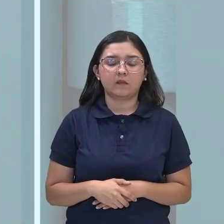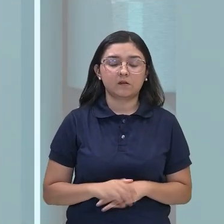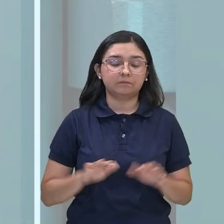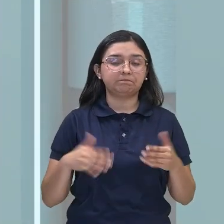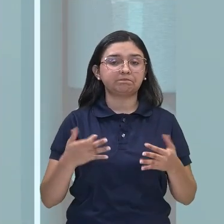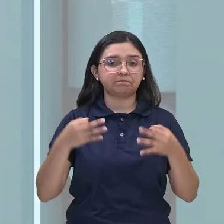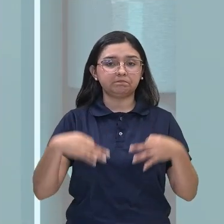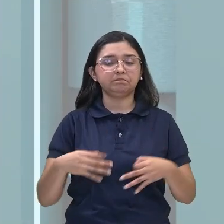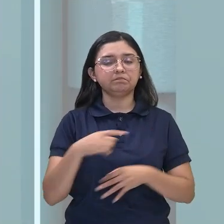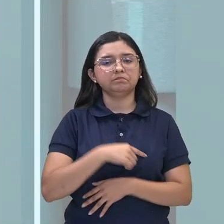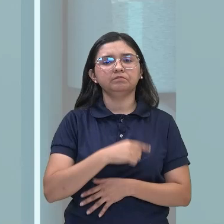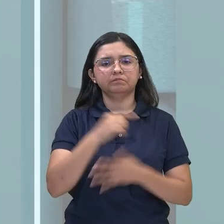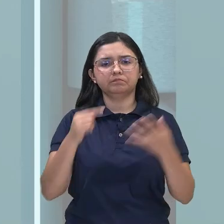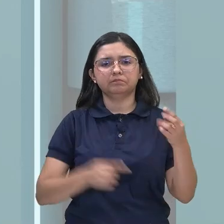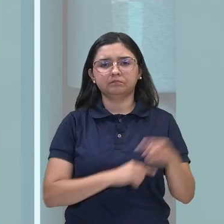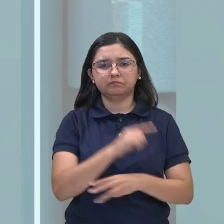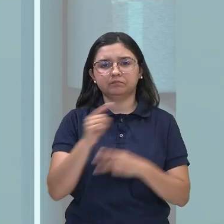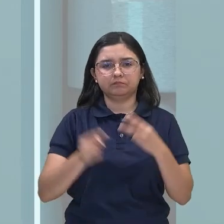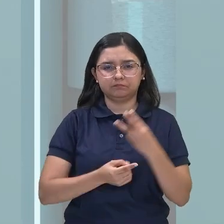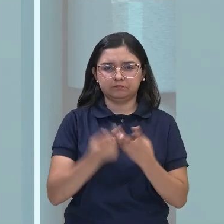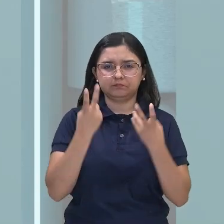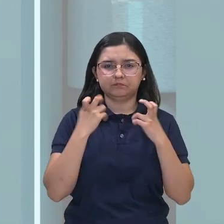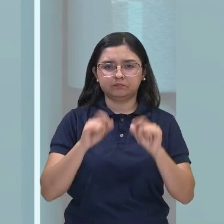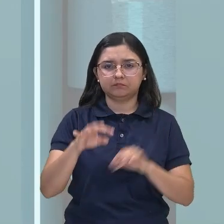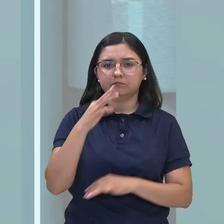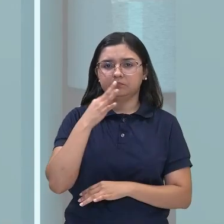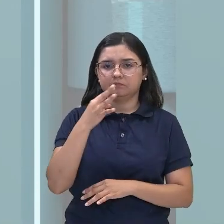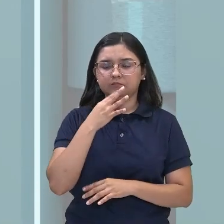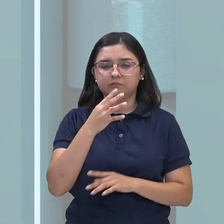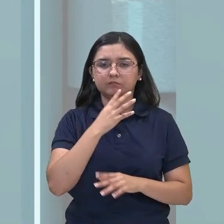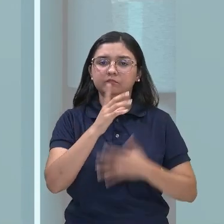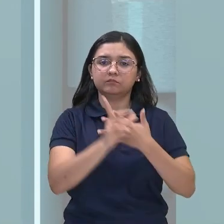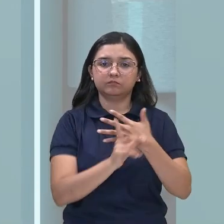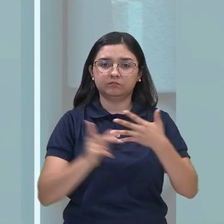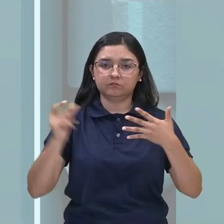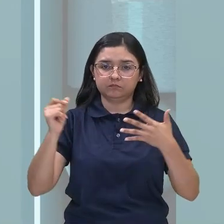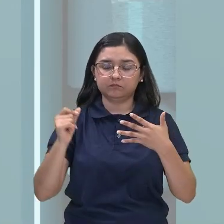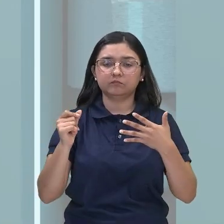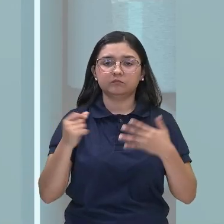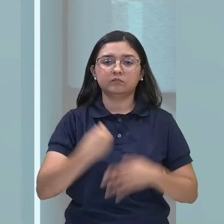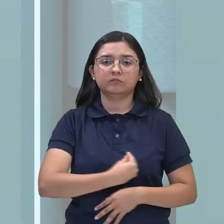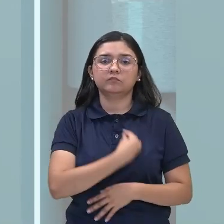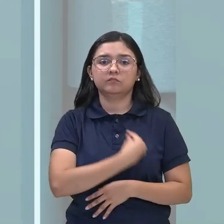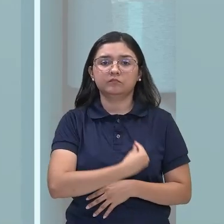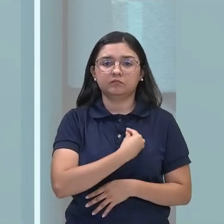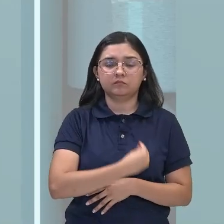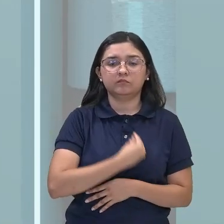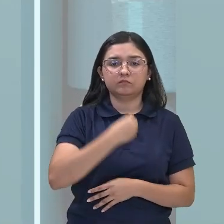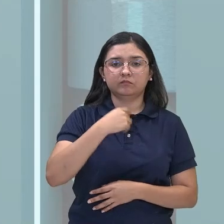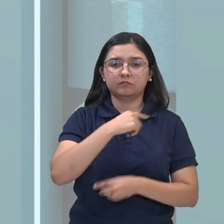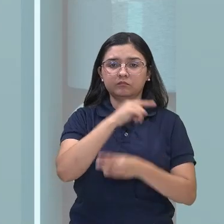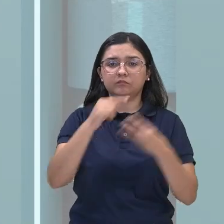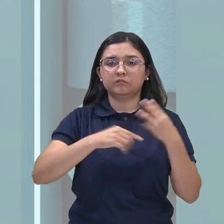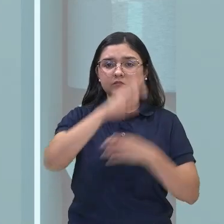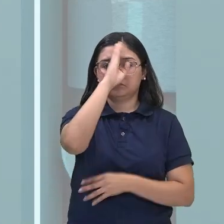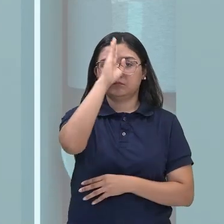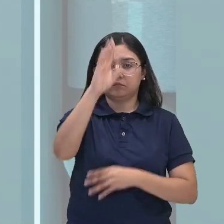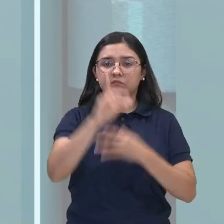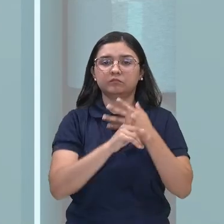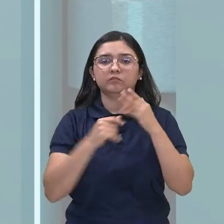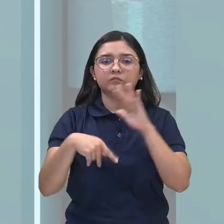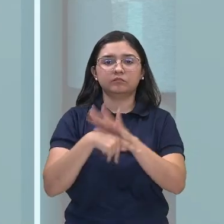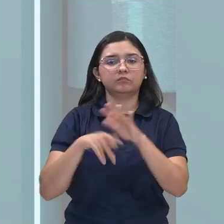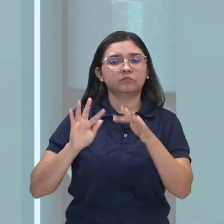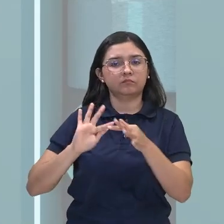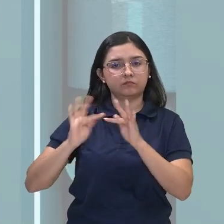É isso aí. Então, vocês conheceram um pouco, né, da vida dos principais autores do